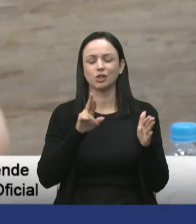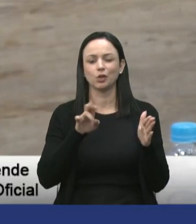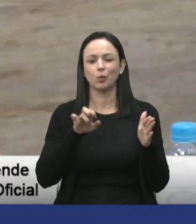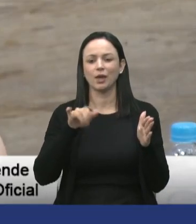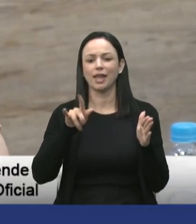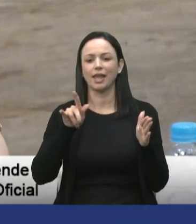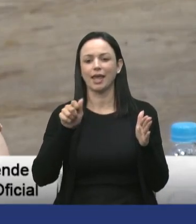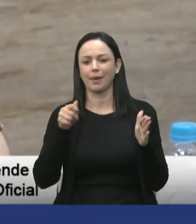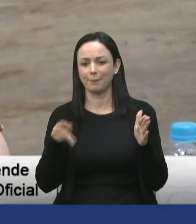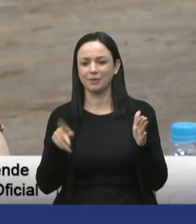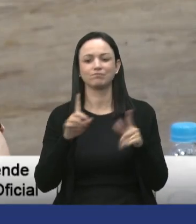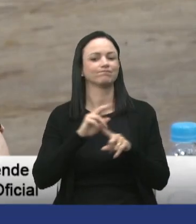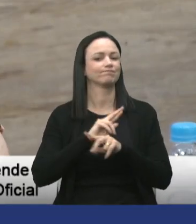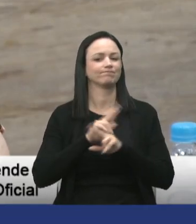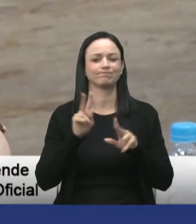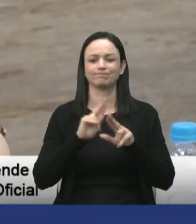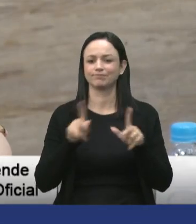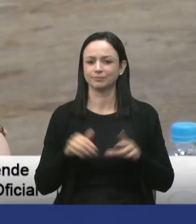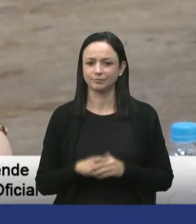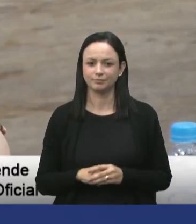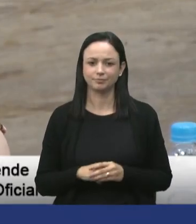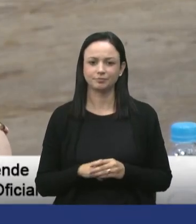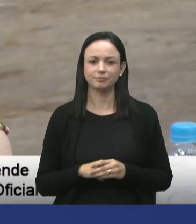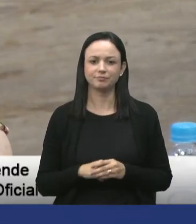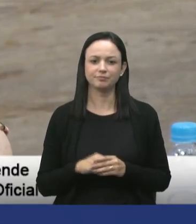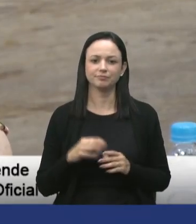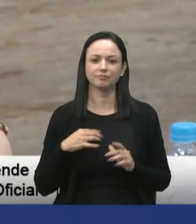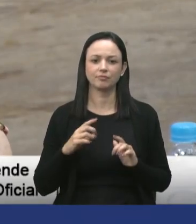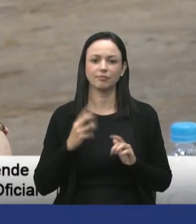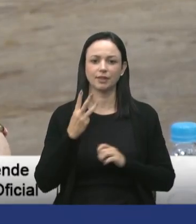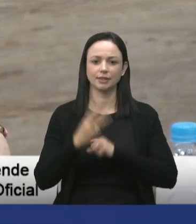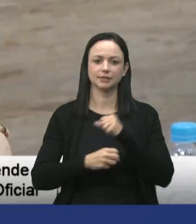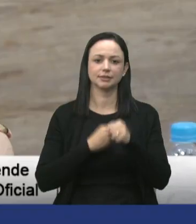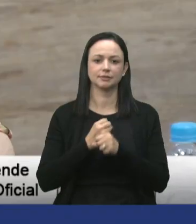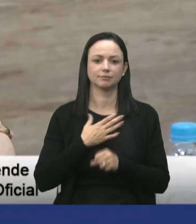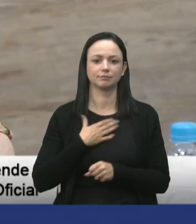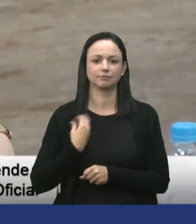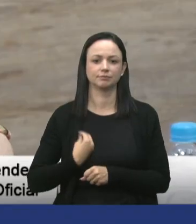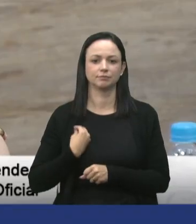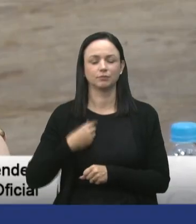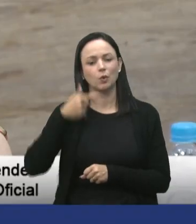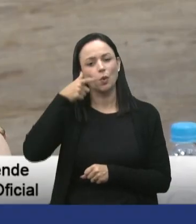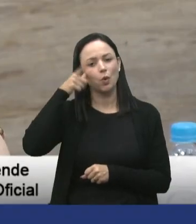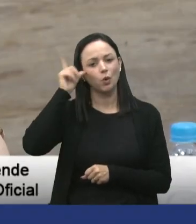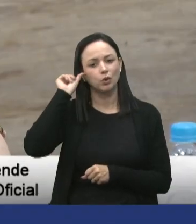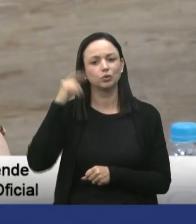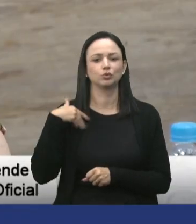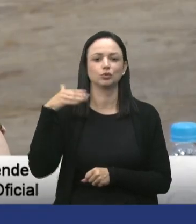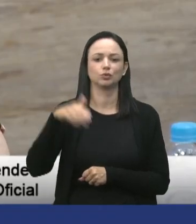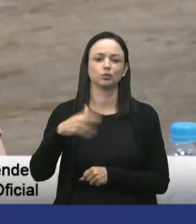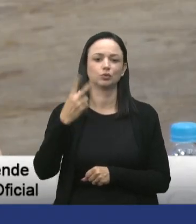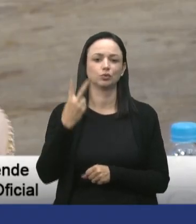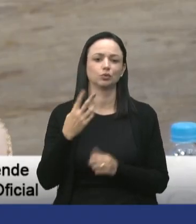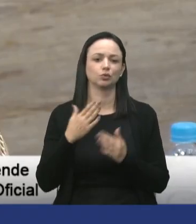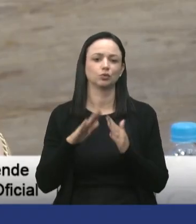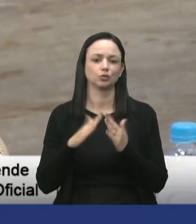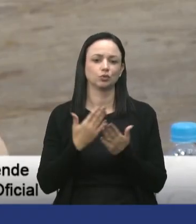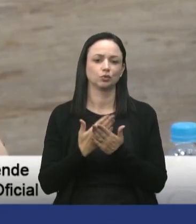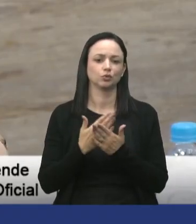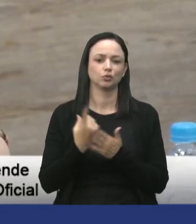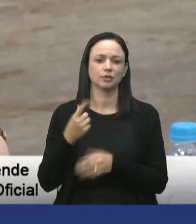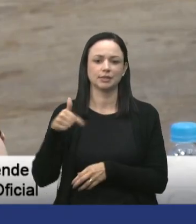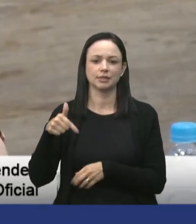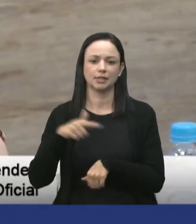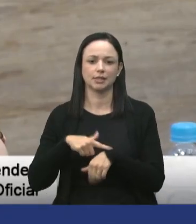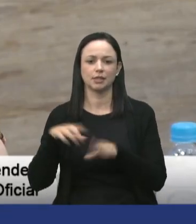se perdem. E eu tenho dedicado esses 3 anos da minha vida, e ontem eu fui em 2 escolas, uma às 7 da noite,